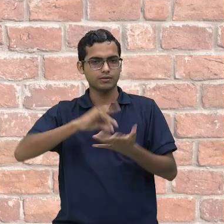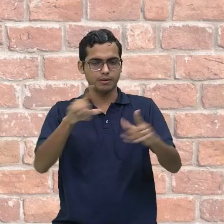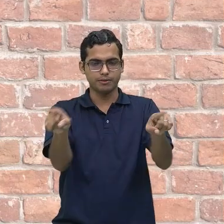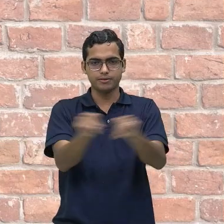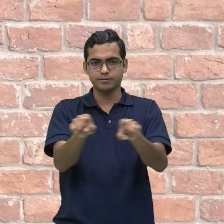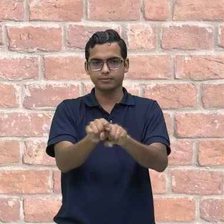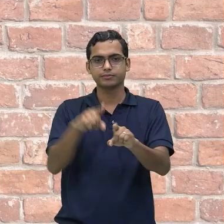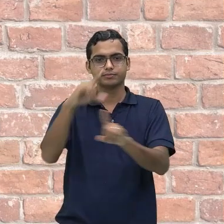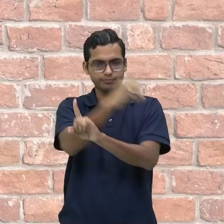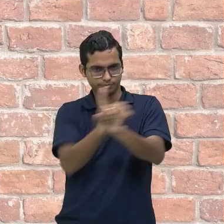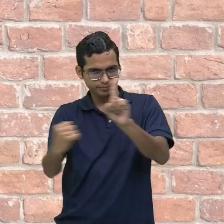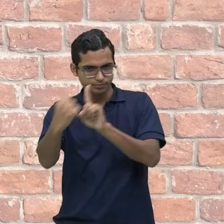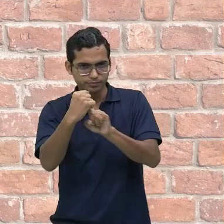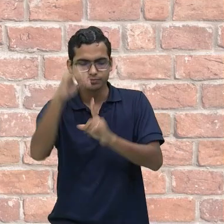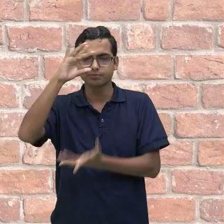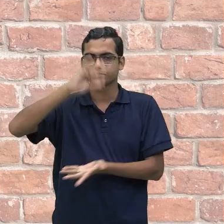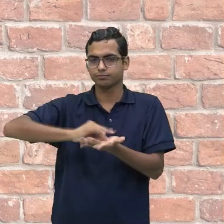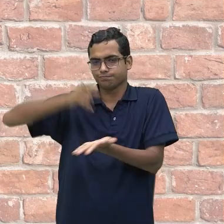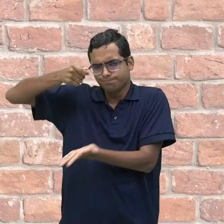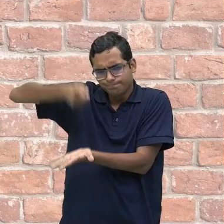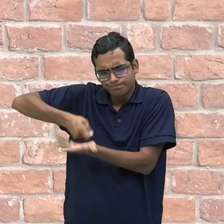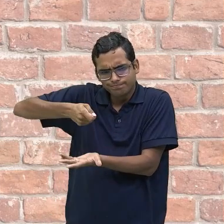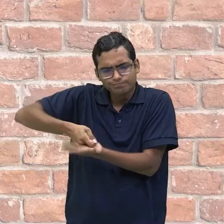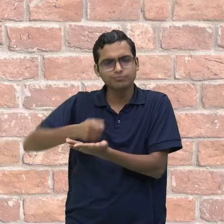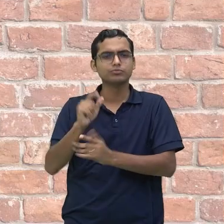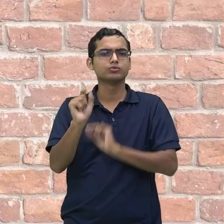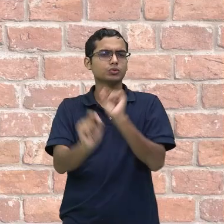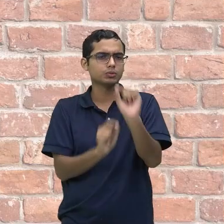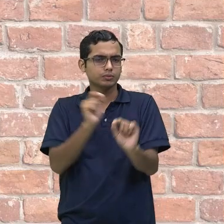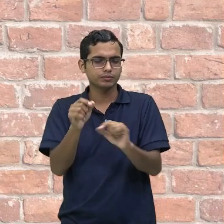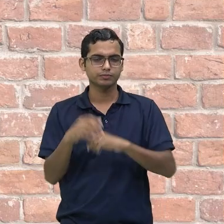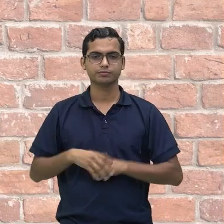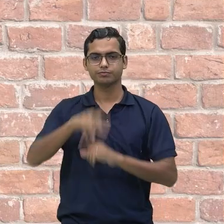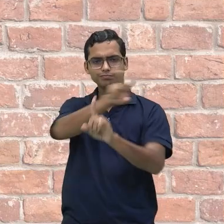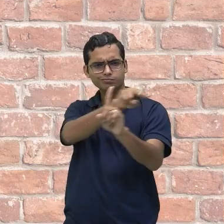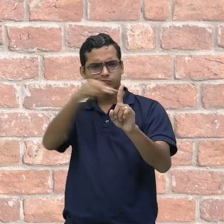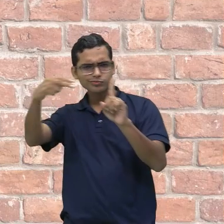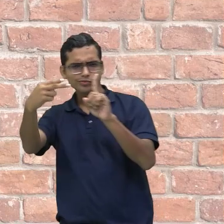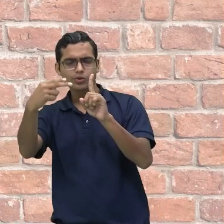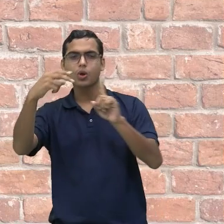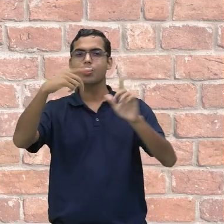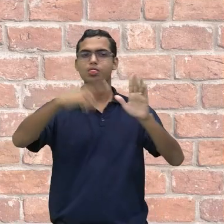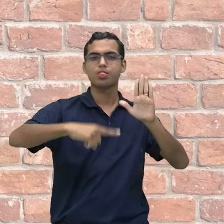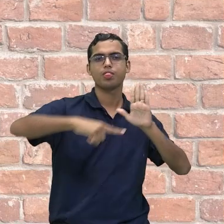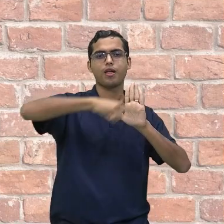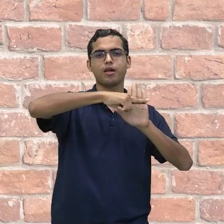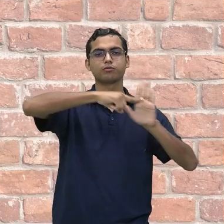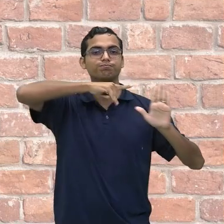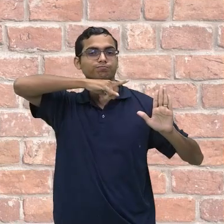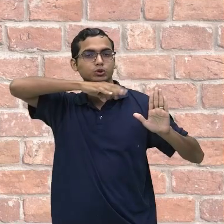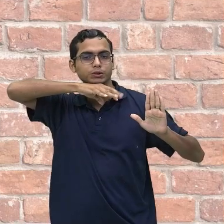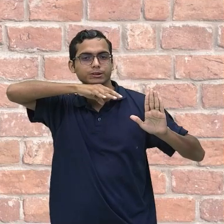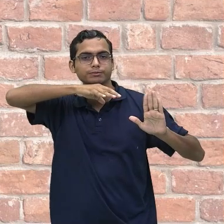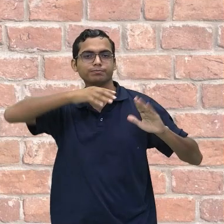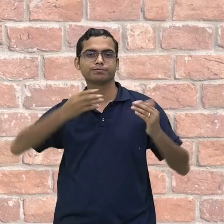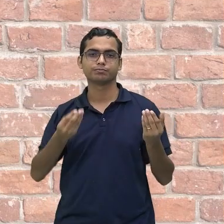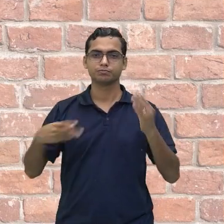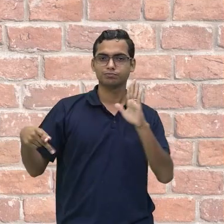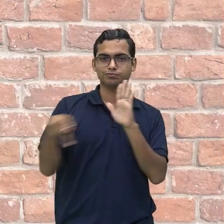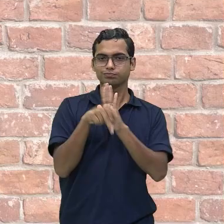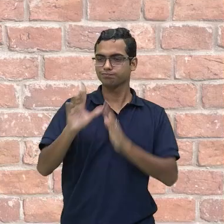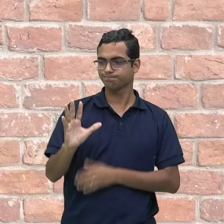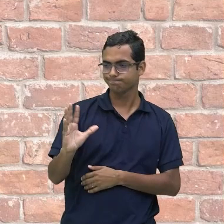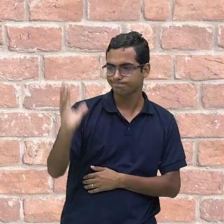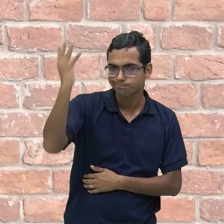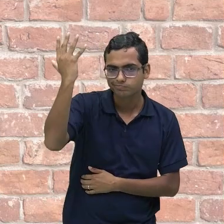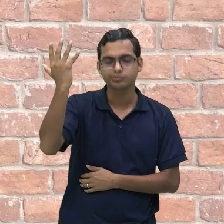já impôs. E normalmente é o quê? Um olhar negativo da situação. Então, quando eu